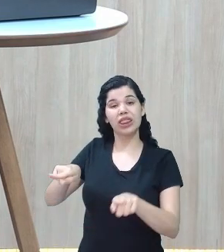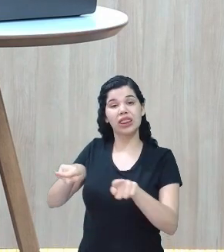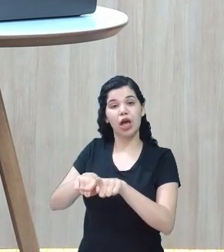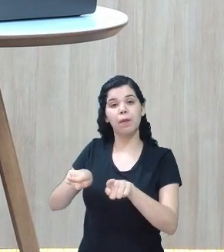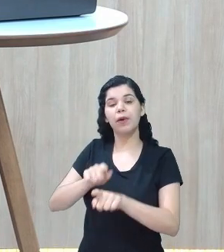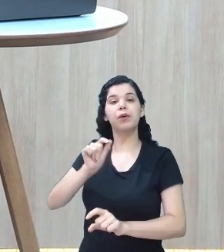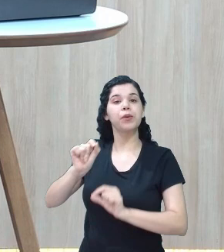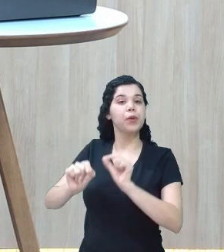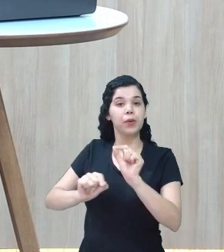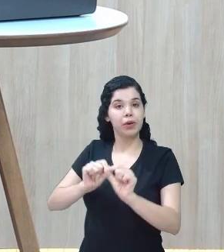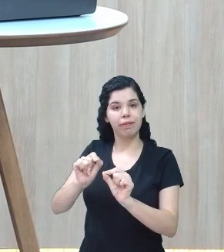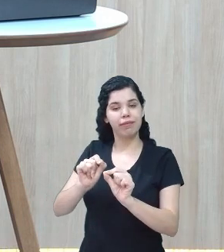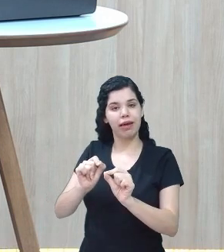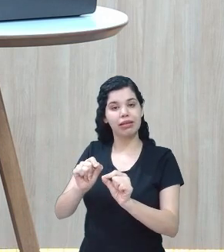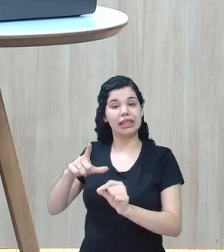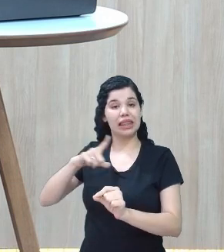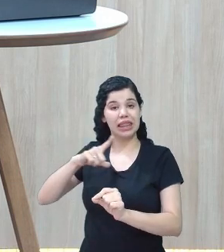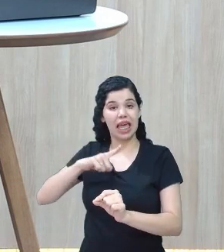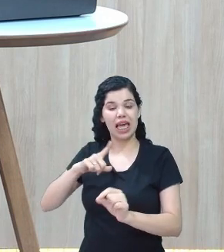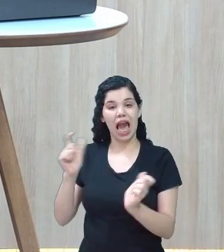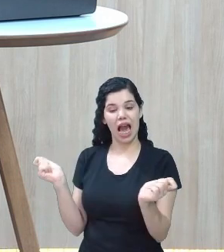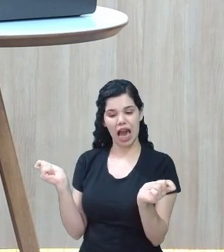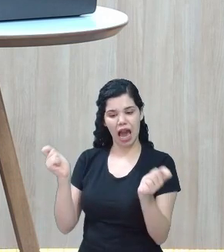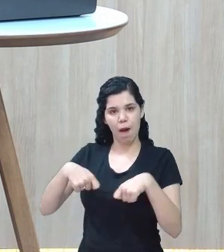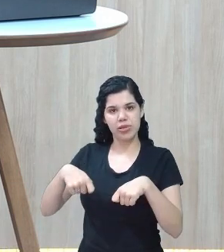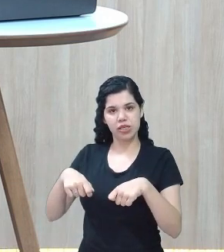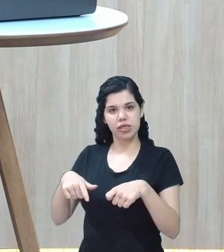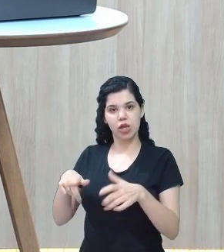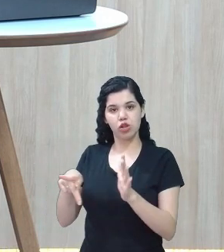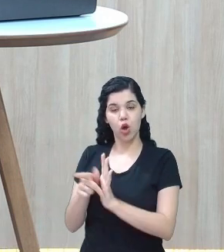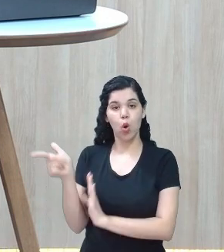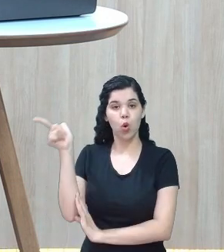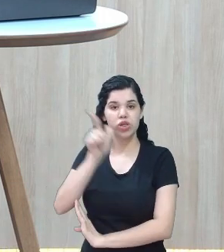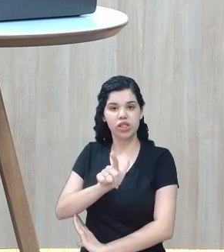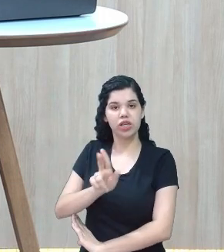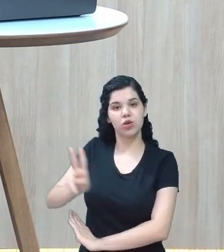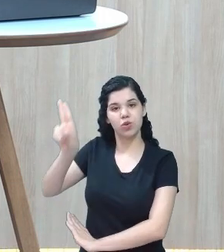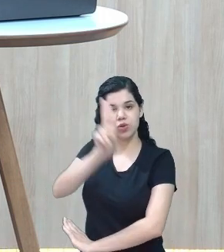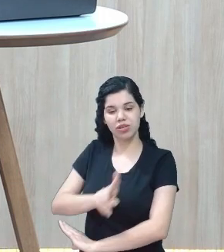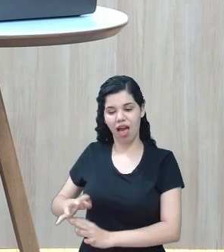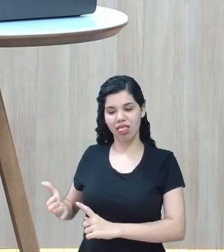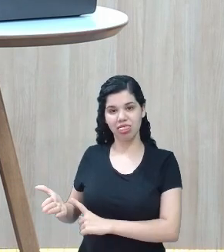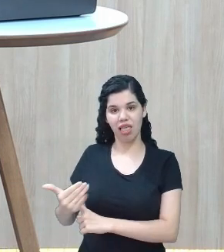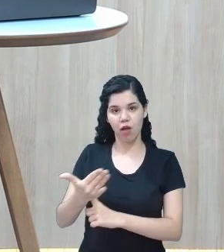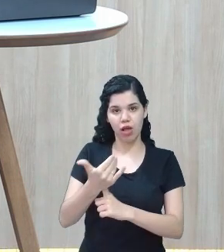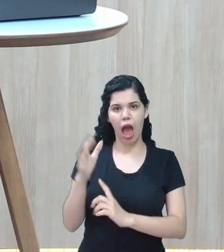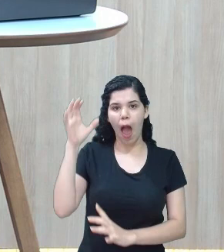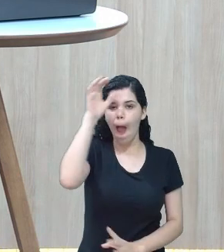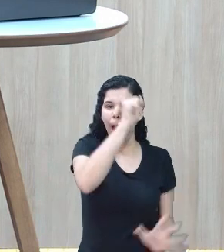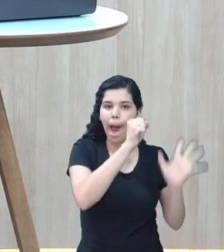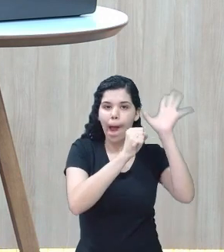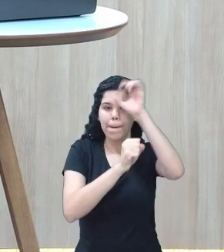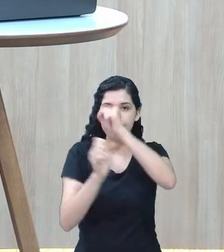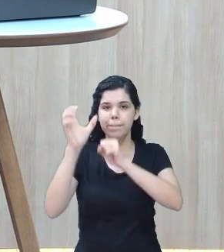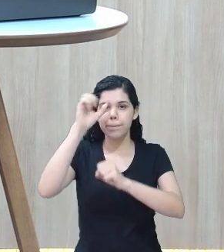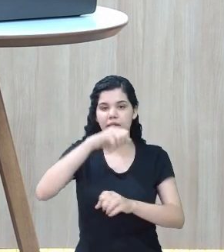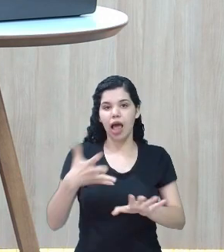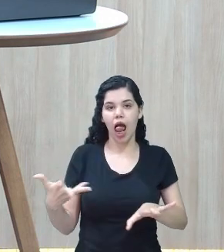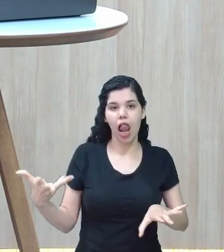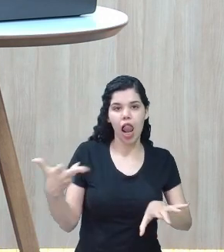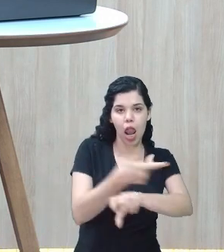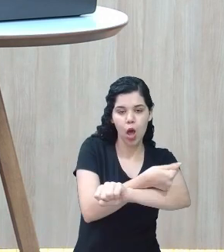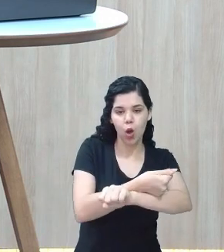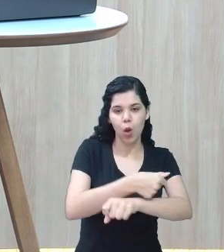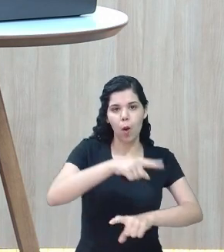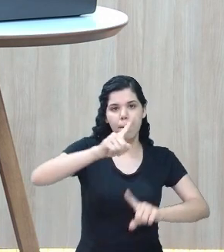esteja por dentro desse mundo tecnológico, que ele se aproprie de todas essas habilidades, de